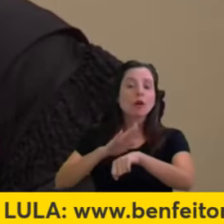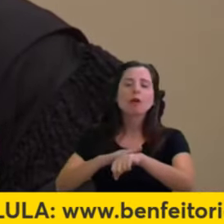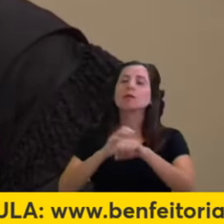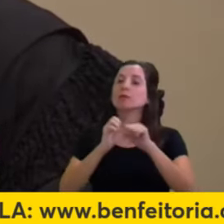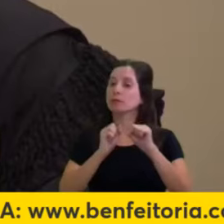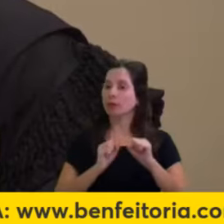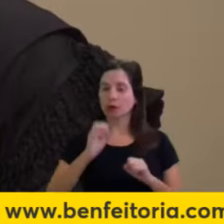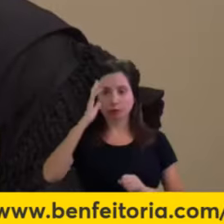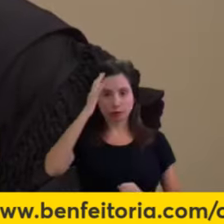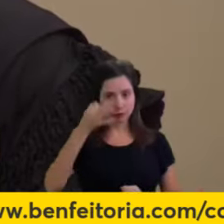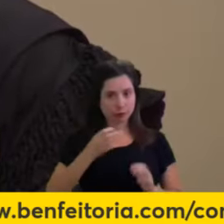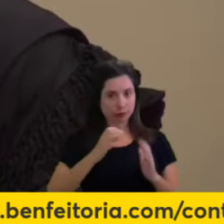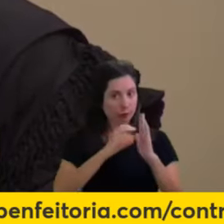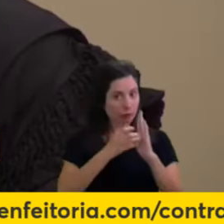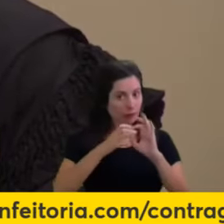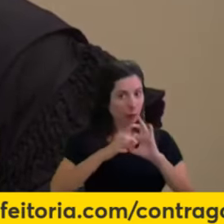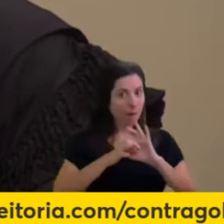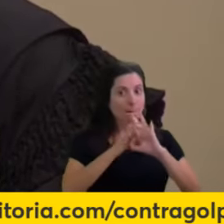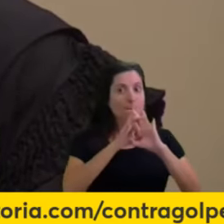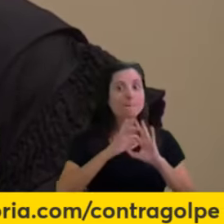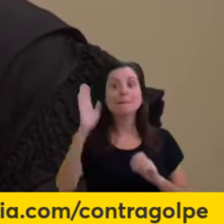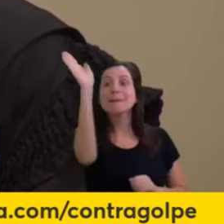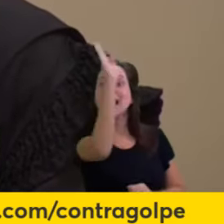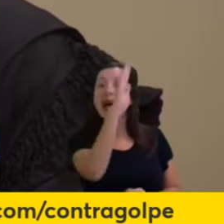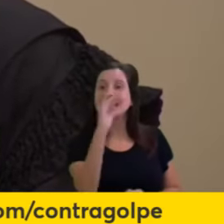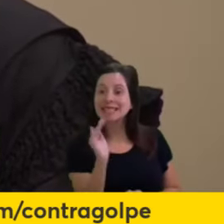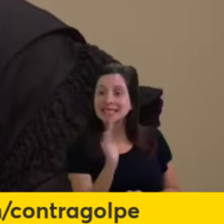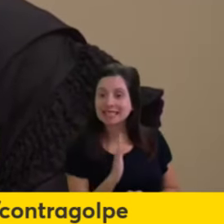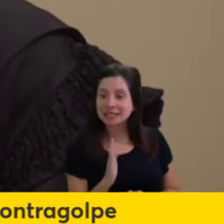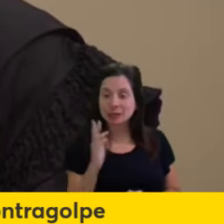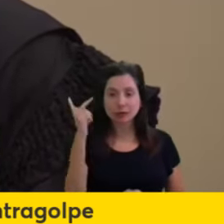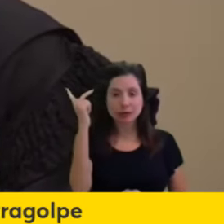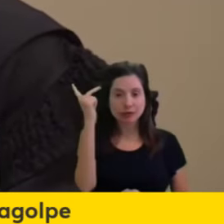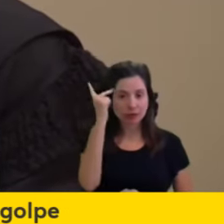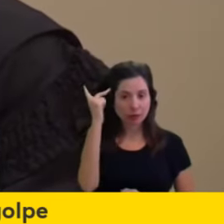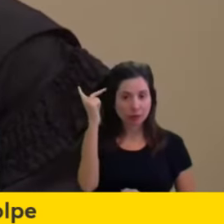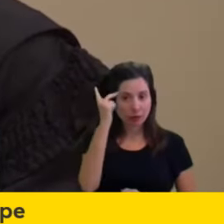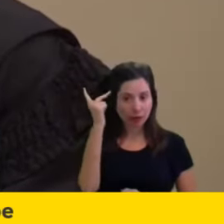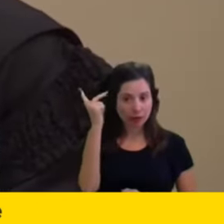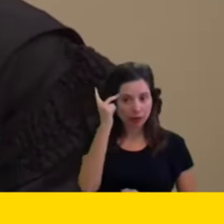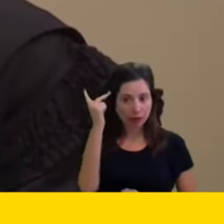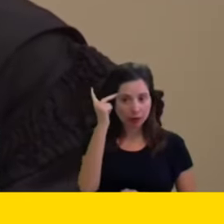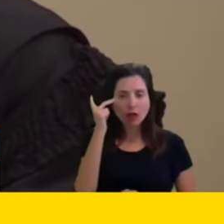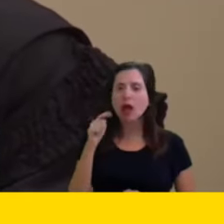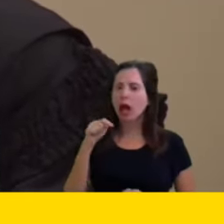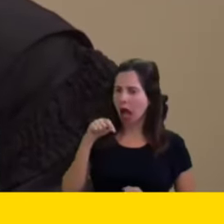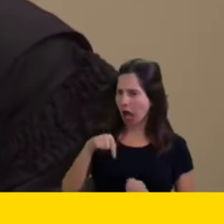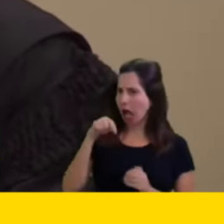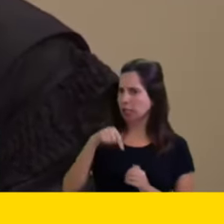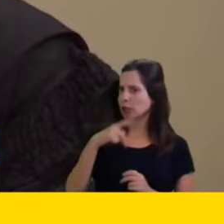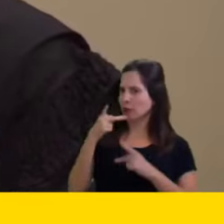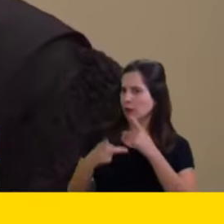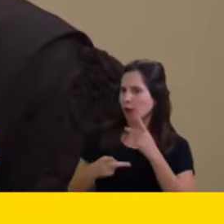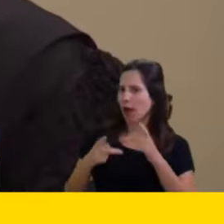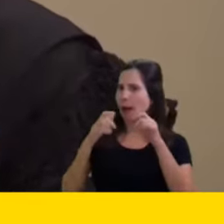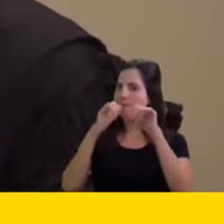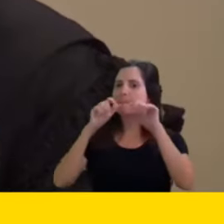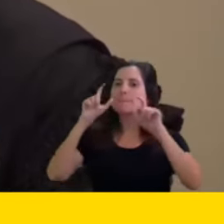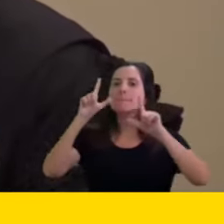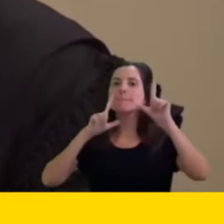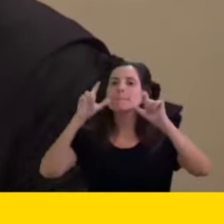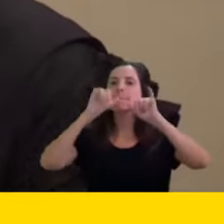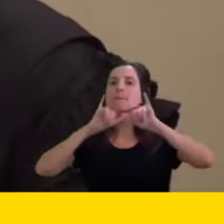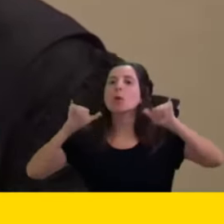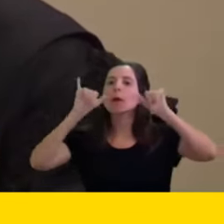União Brasil de São Paulo Segundo Inicial desviou a propaganda ao mencionar que a que v c tá a propaganda você defendeu o Brasil aqui